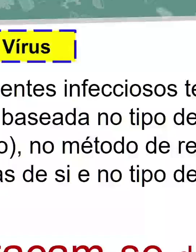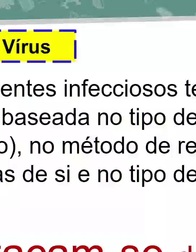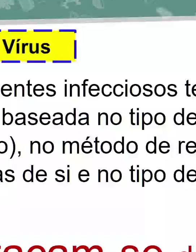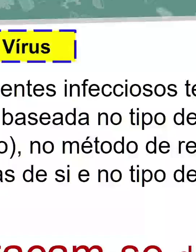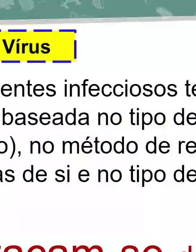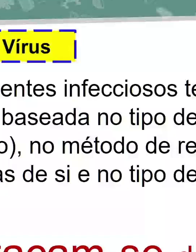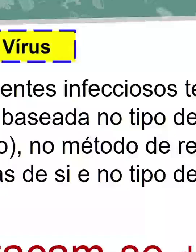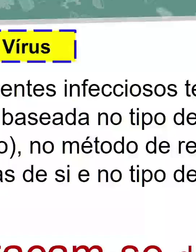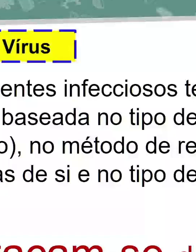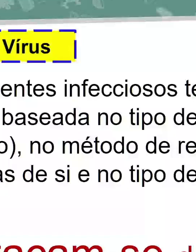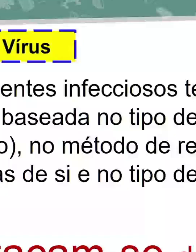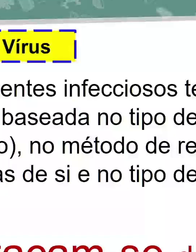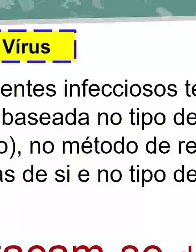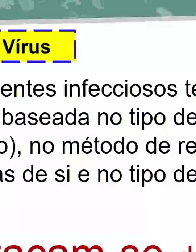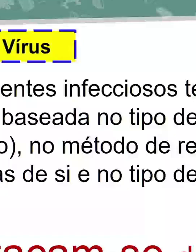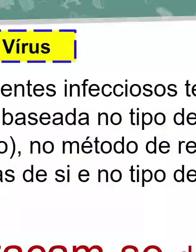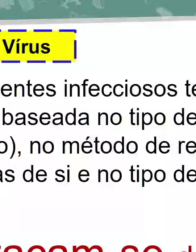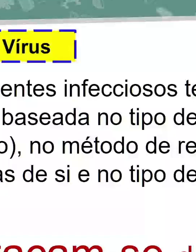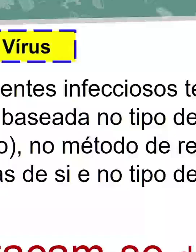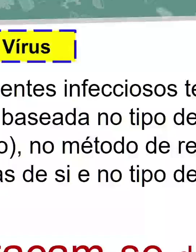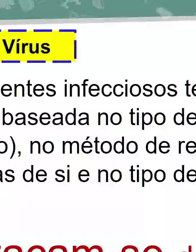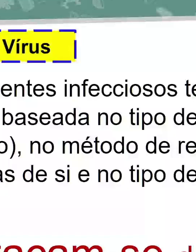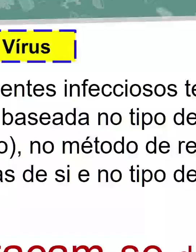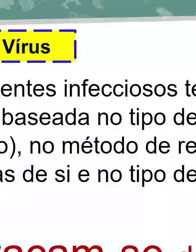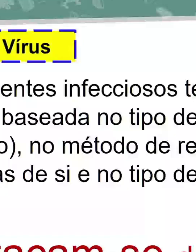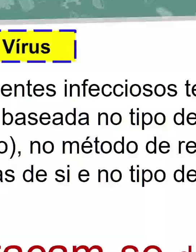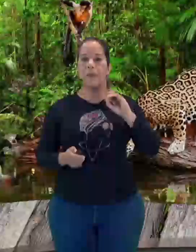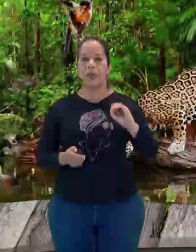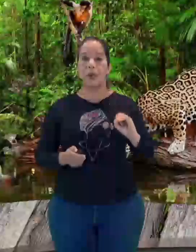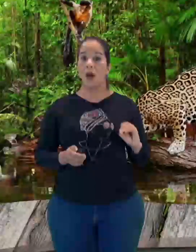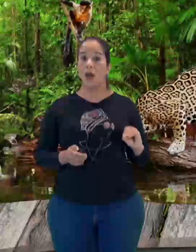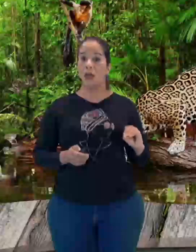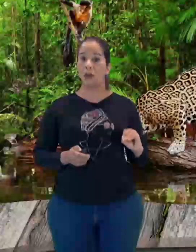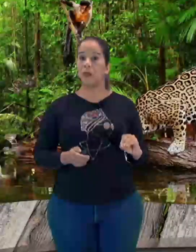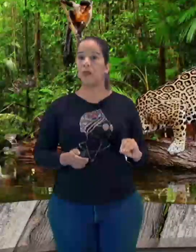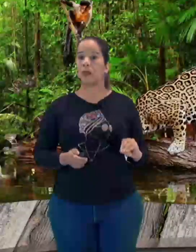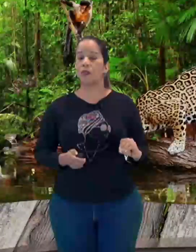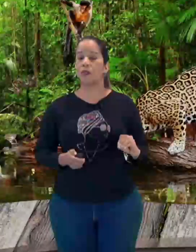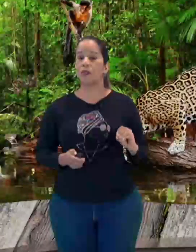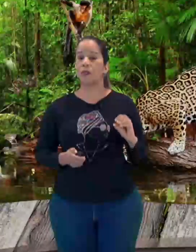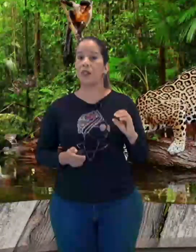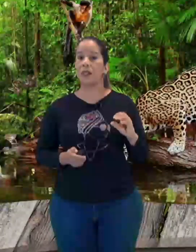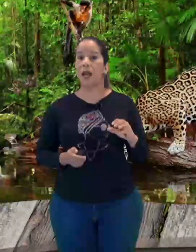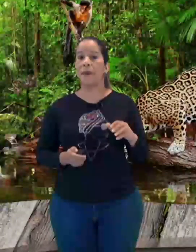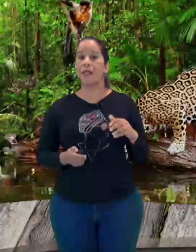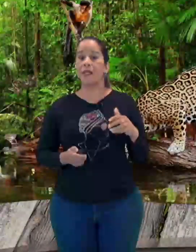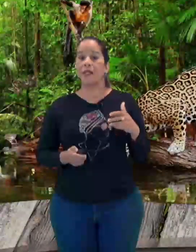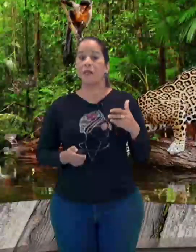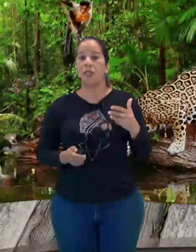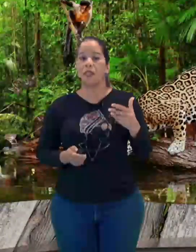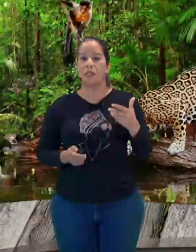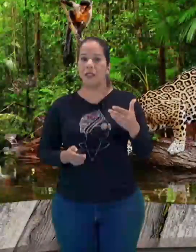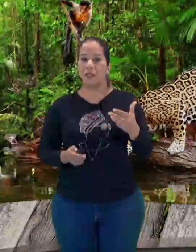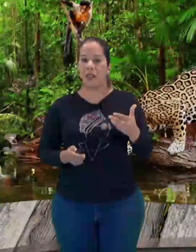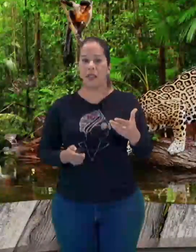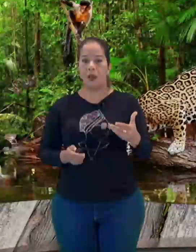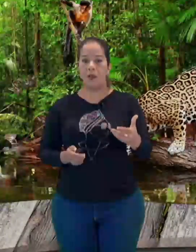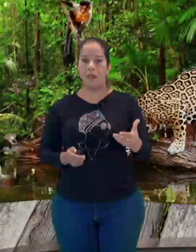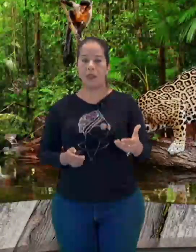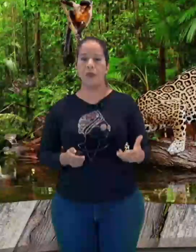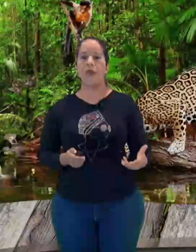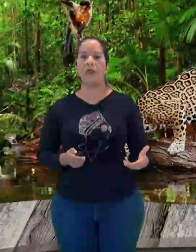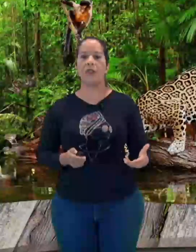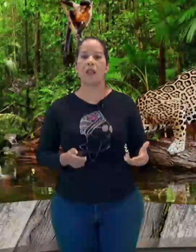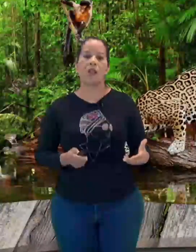da biologia, tá? Mas, nesse primeiro ano, nós vamos estar apresentando, desde as 3